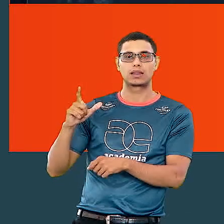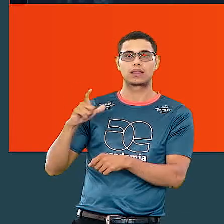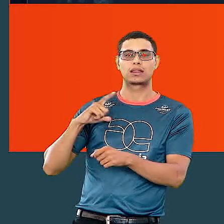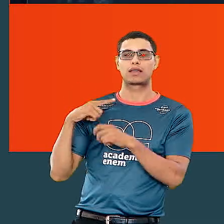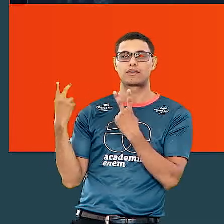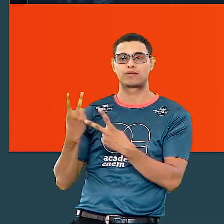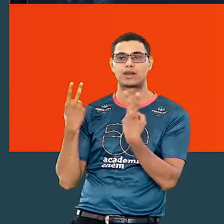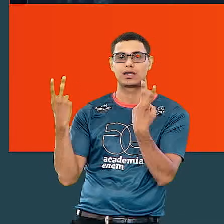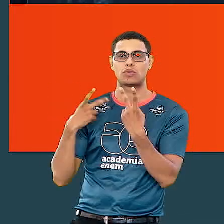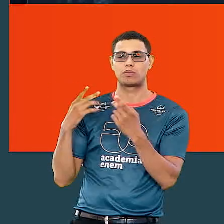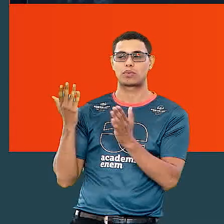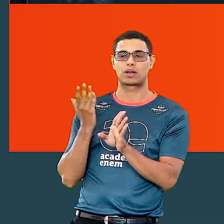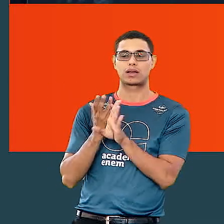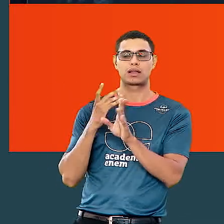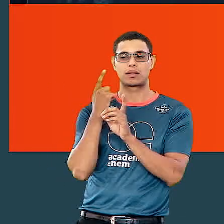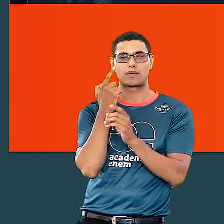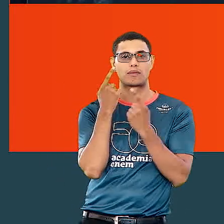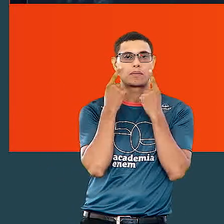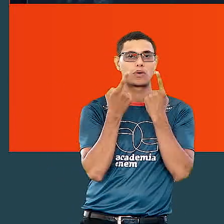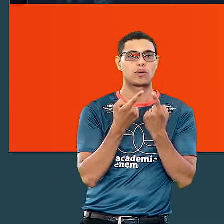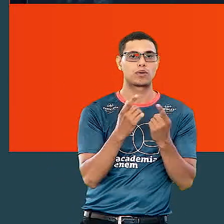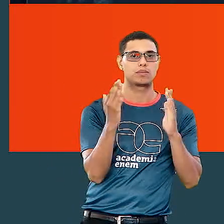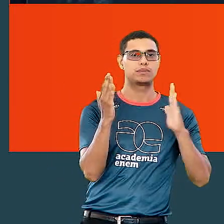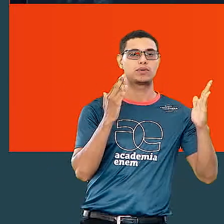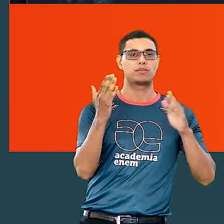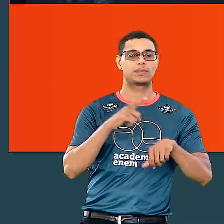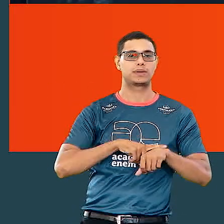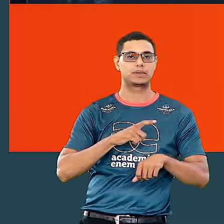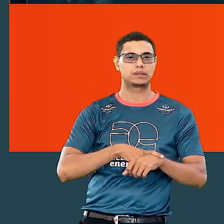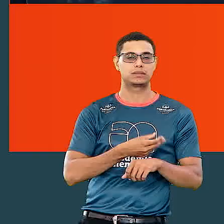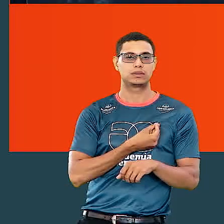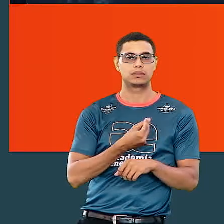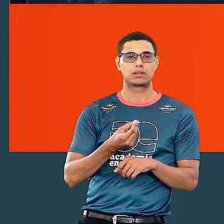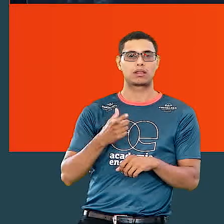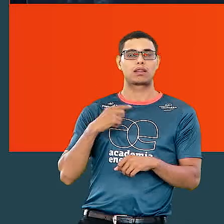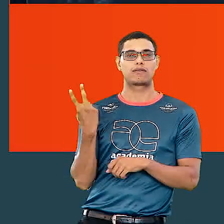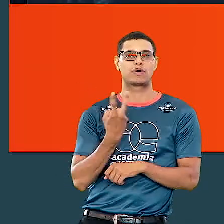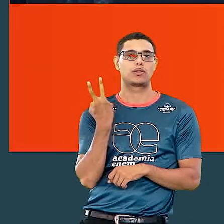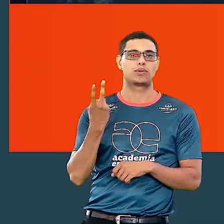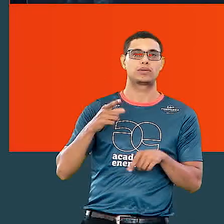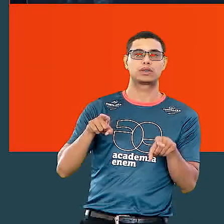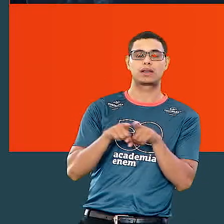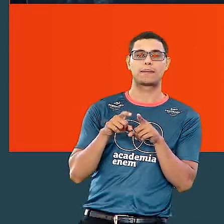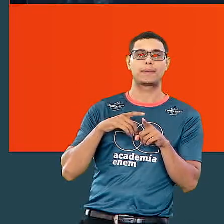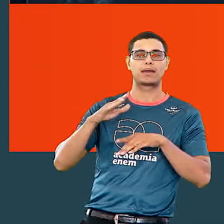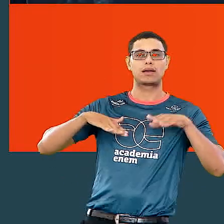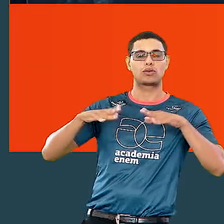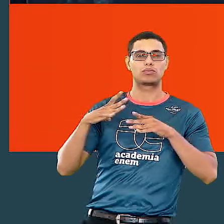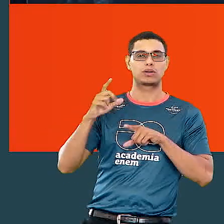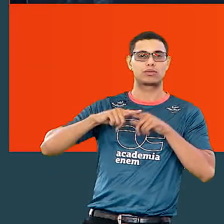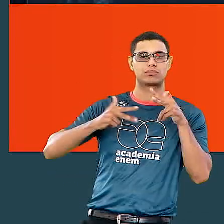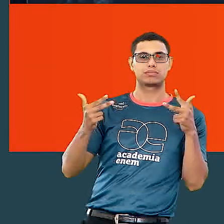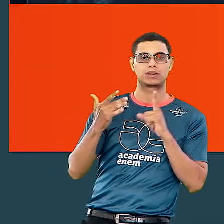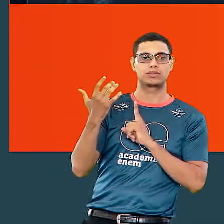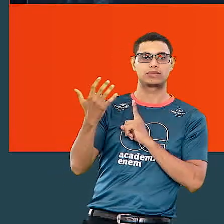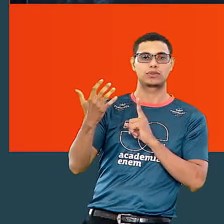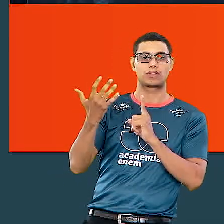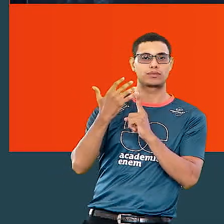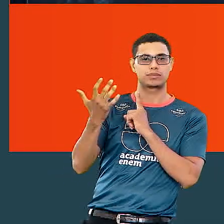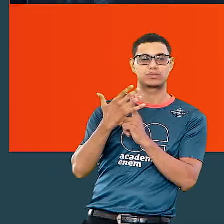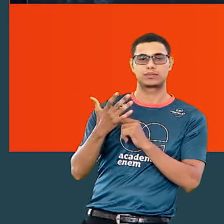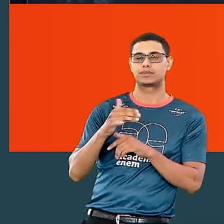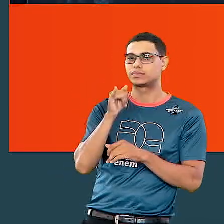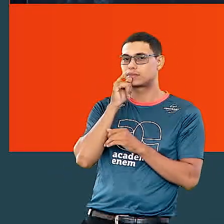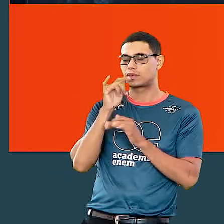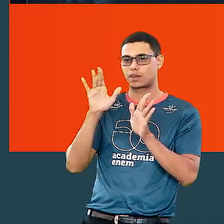uma determinada época, em que os fatores influenciadores são... Pessoal, antes de você marcar,